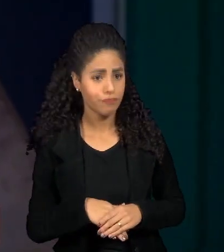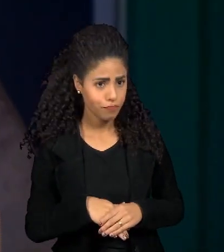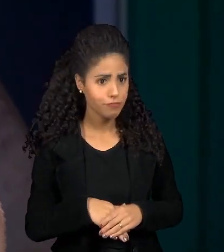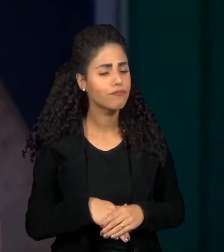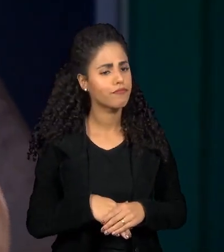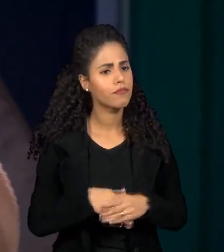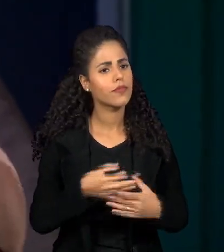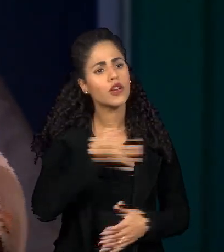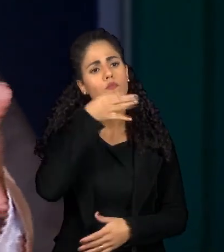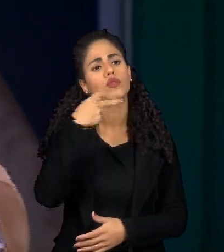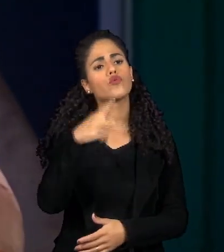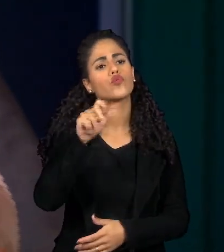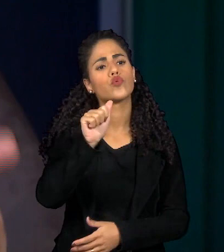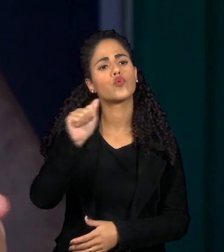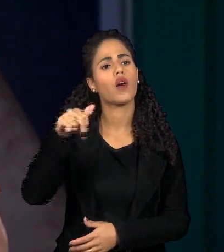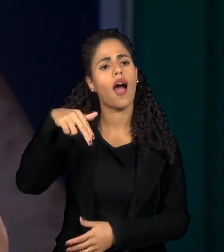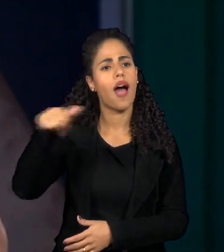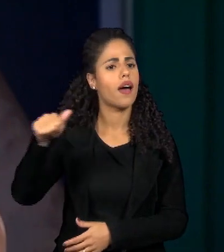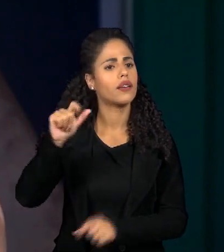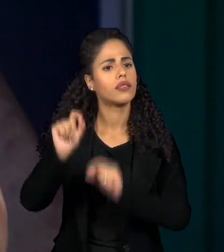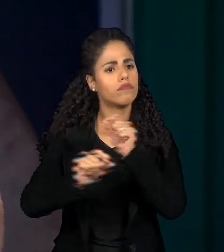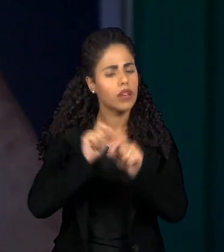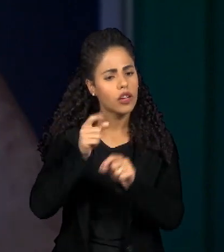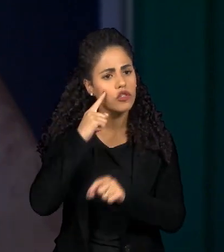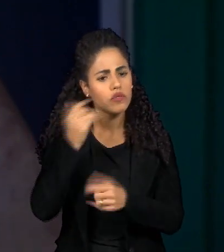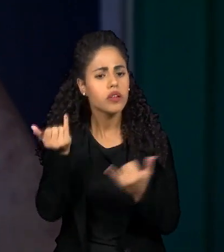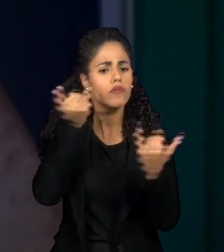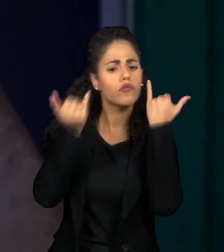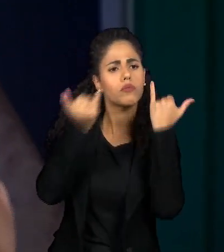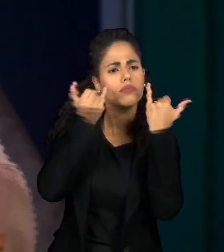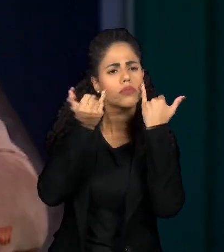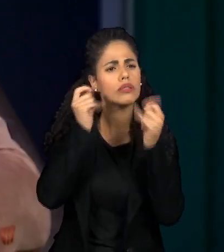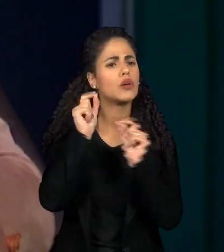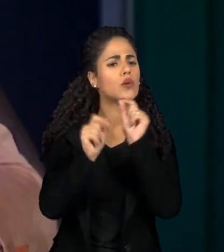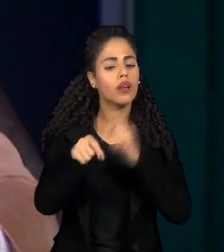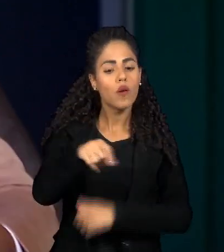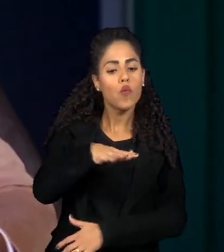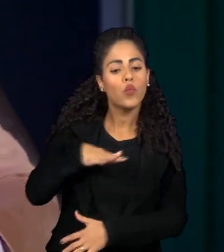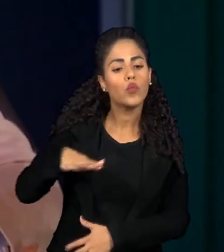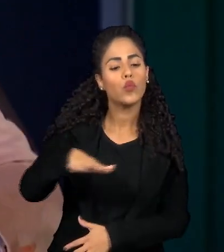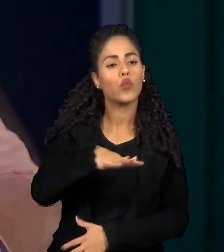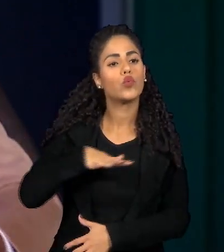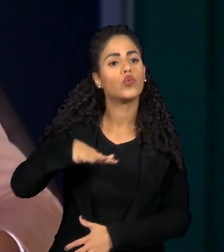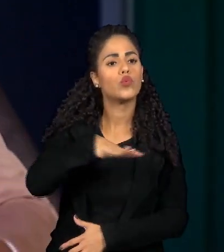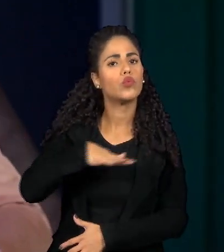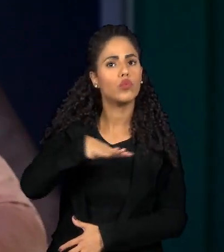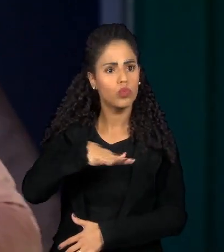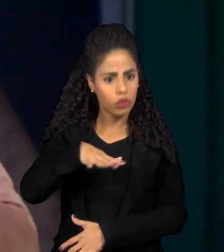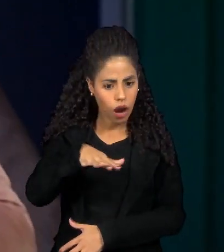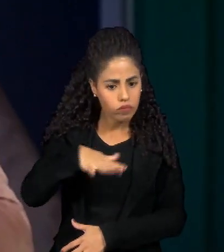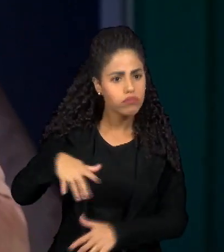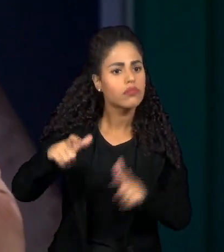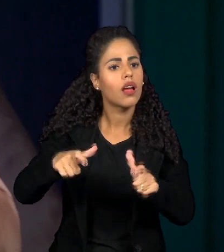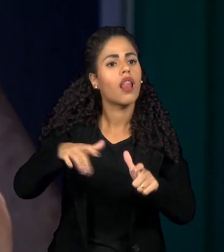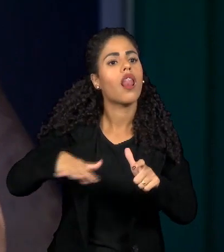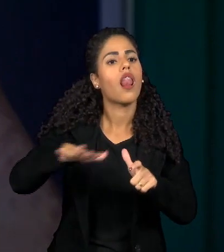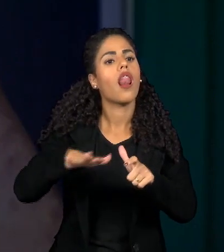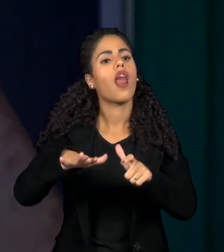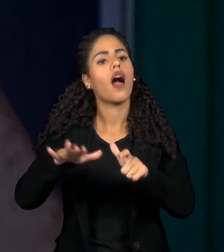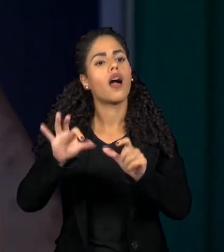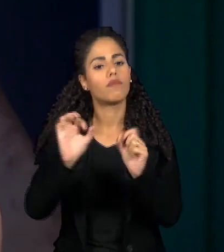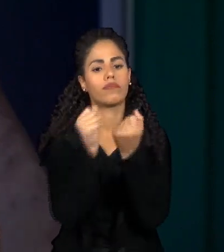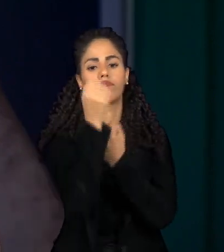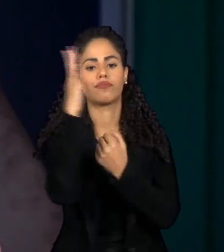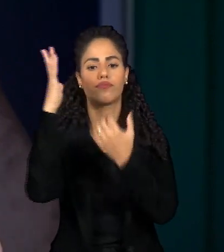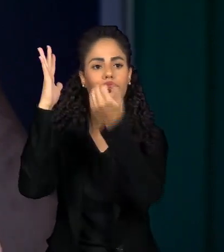tem visto, por todas as informações que nos chegam, que o espaço urbano, o território urbano é um espaço